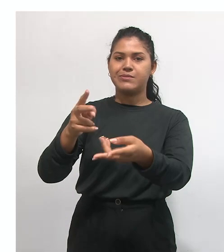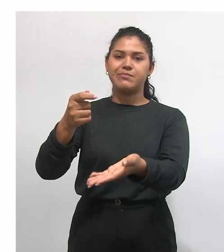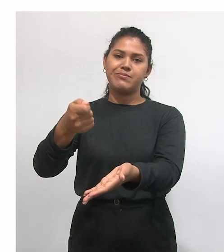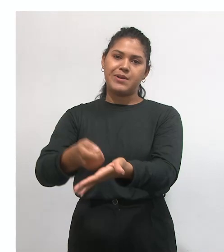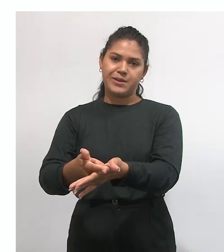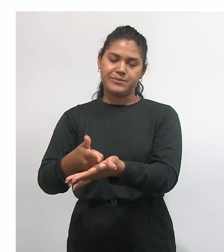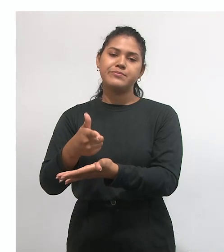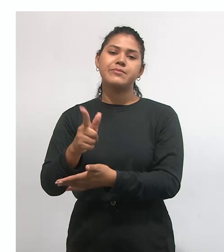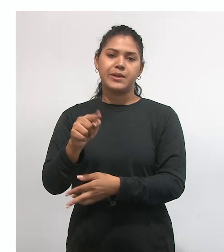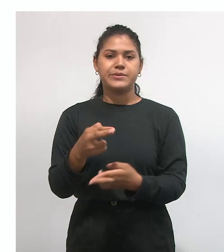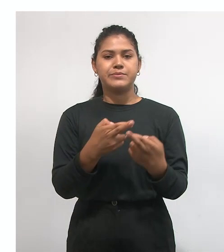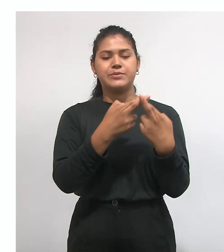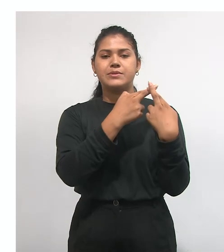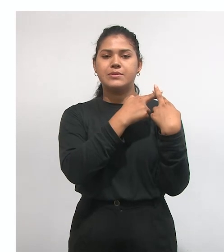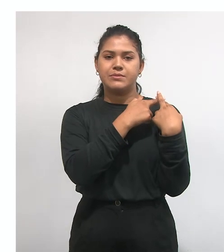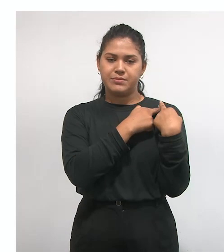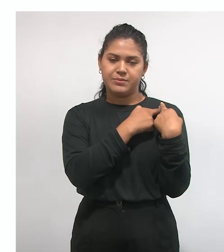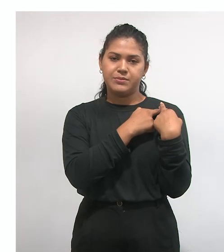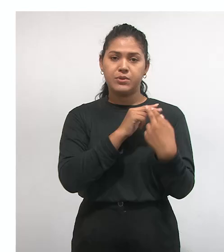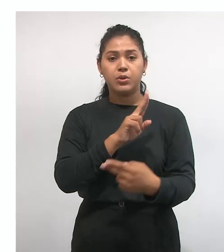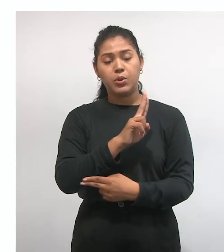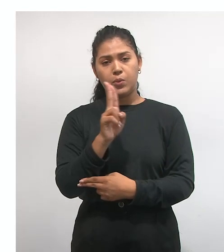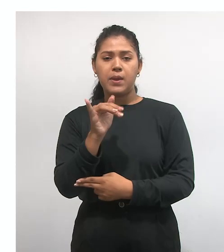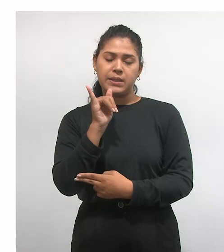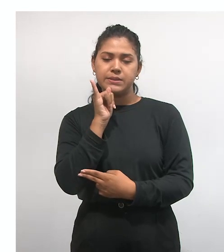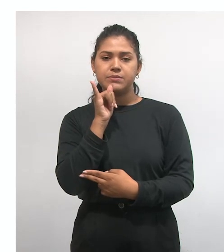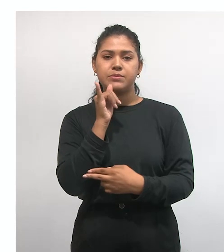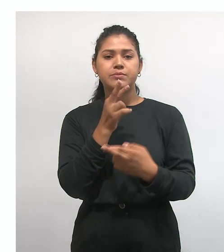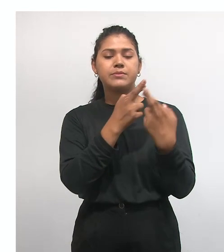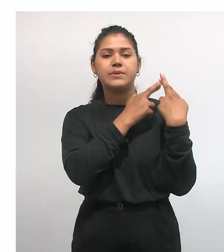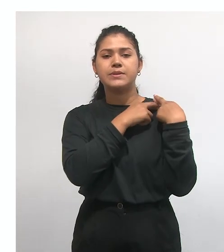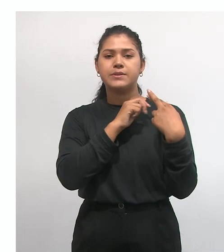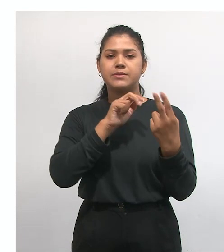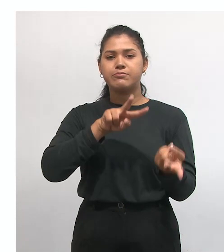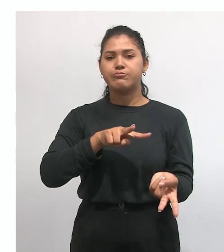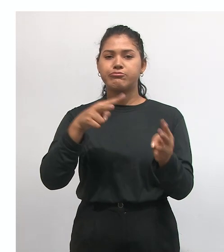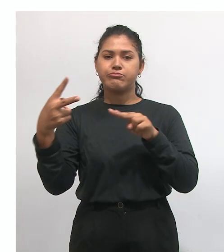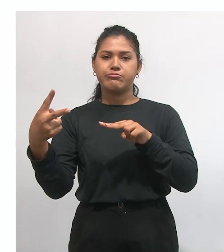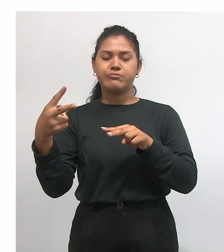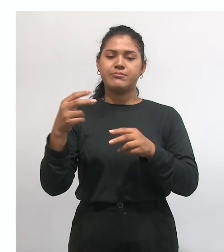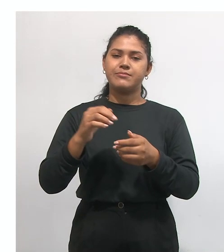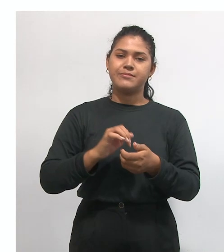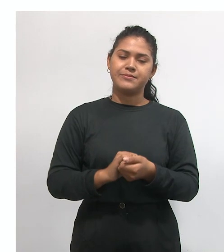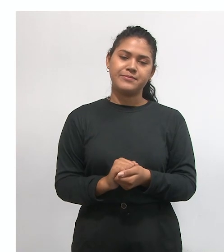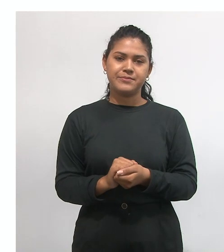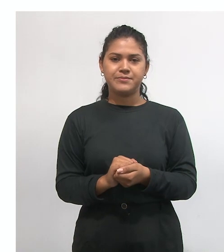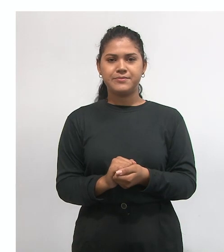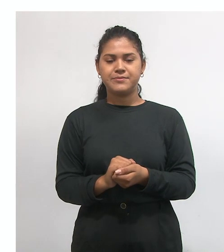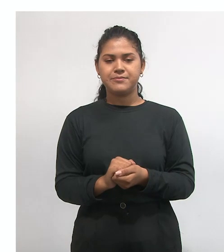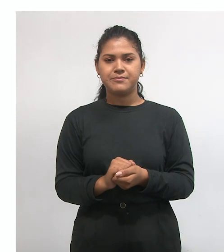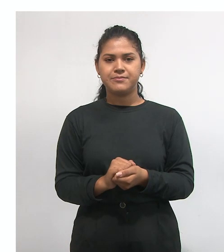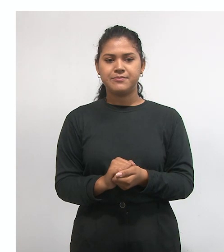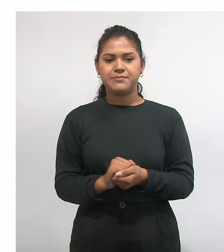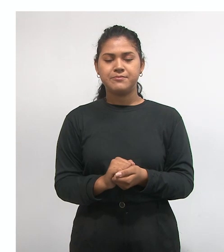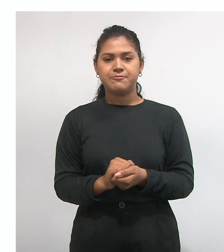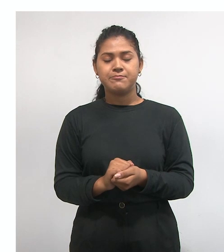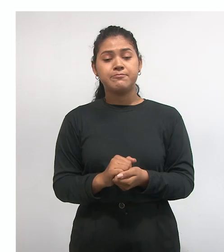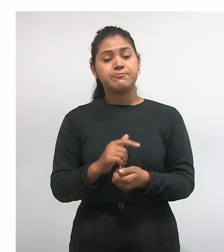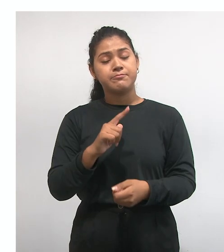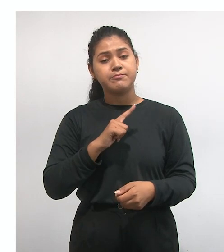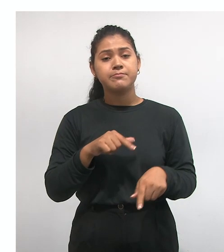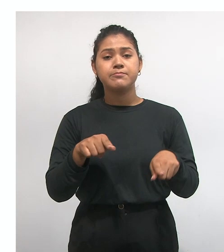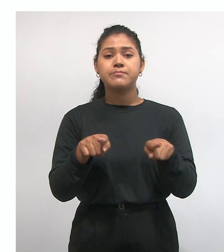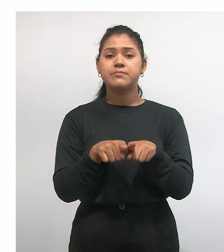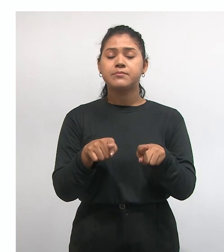exemplo de uma responsabilidade tributária aí pela transferência, tá? E aqui nós temos